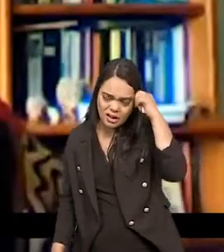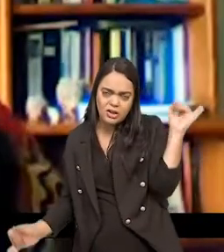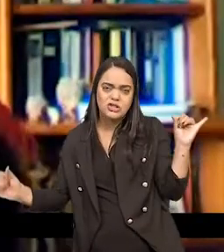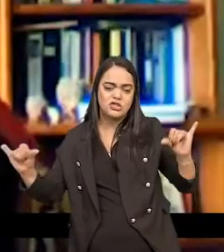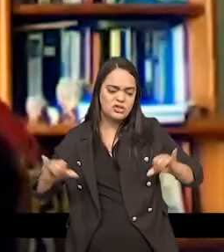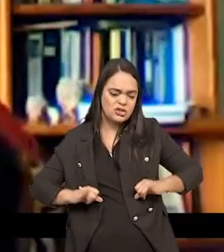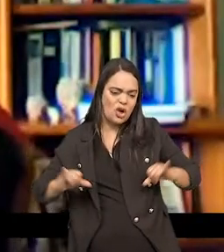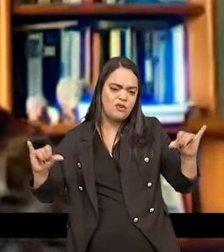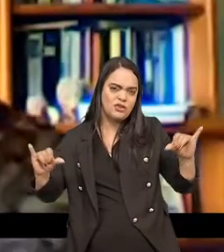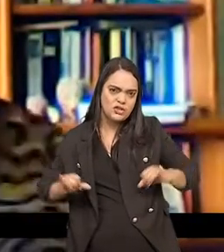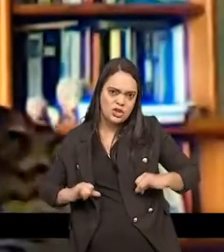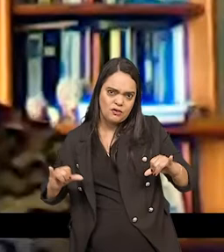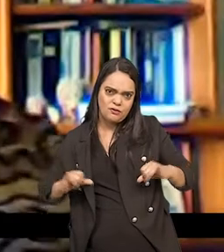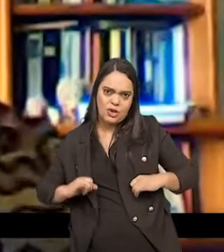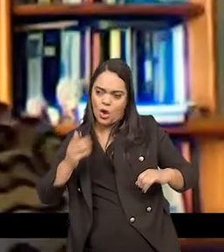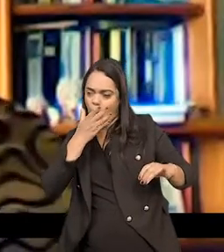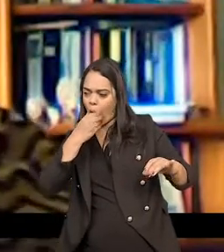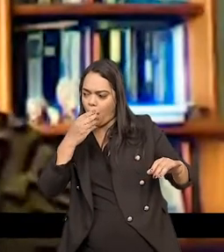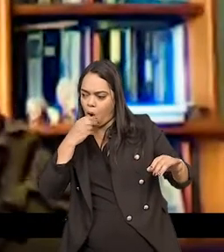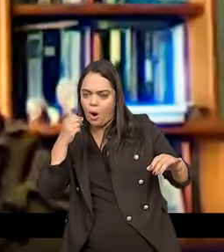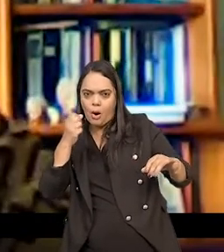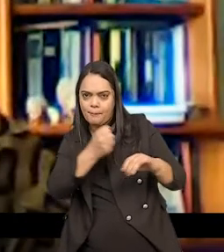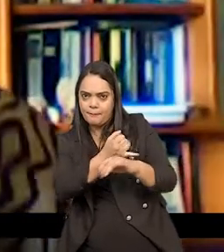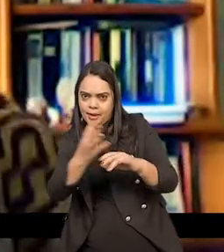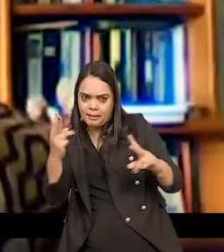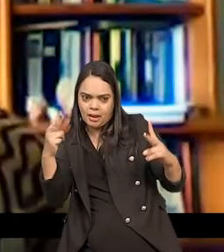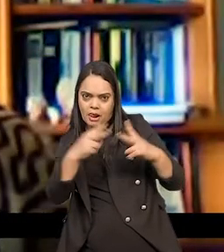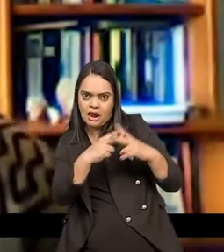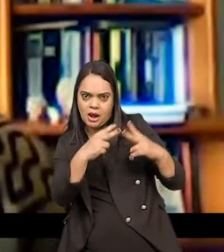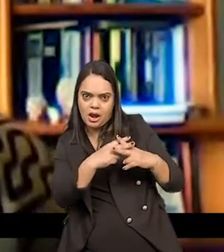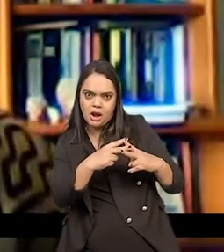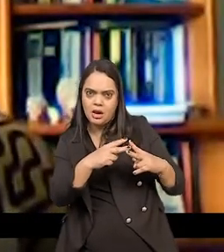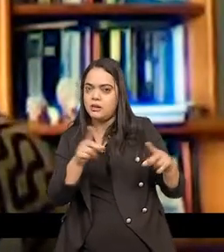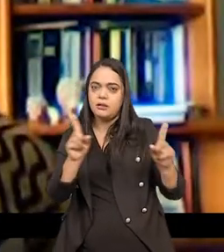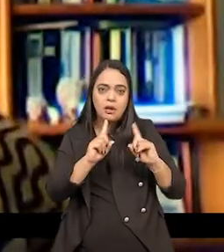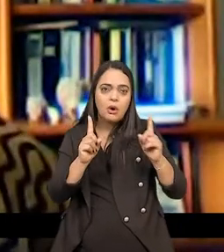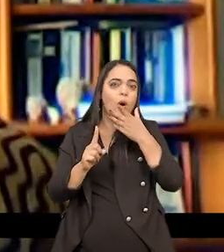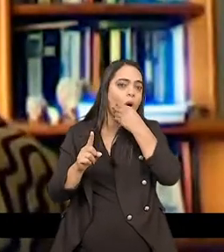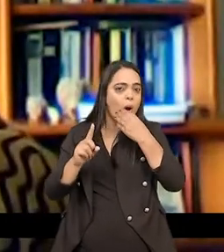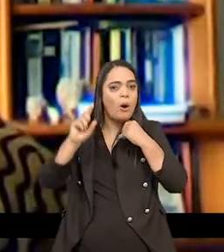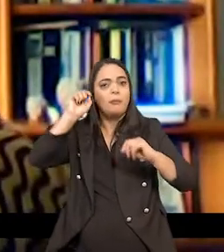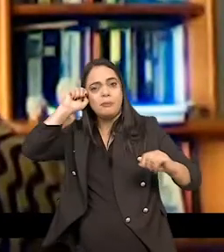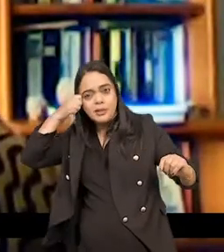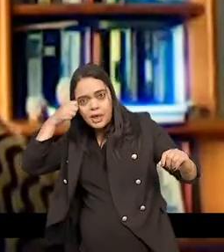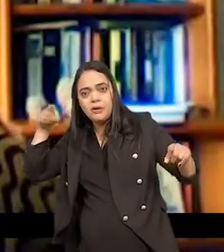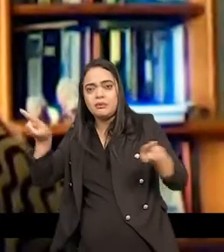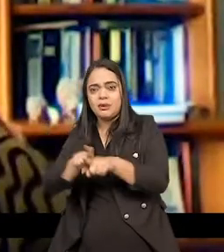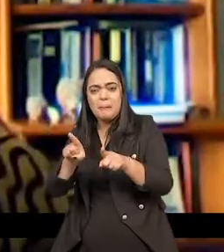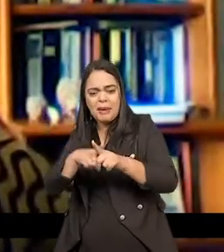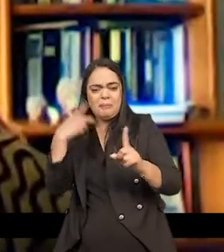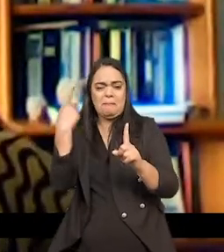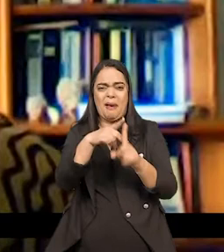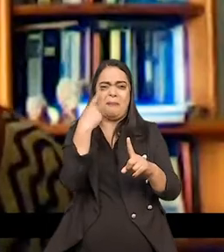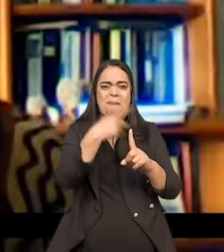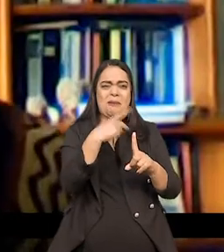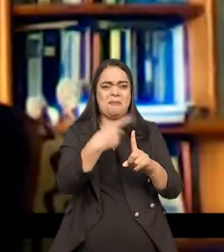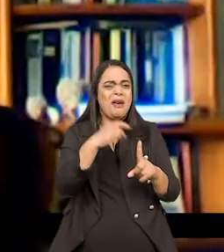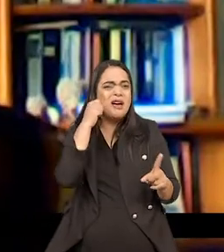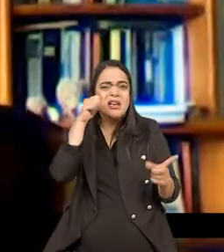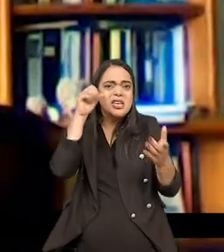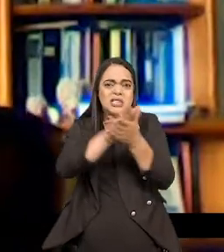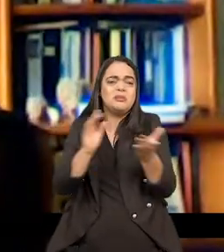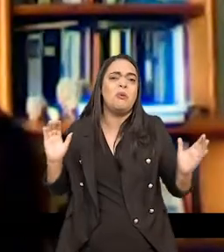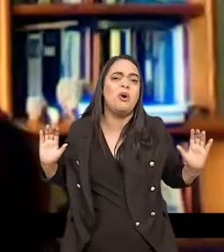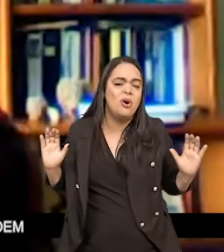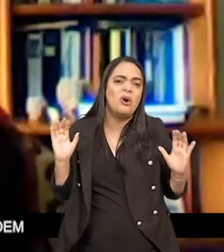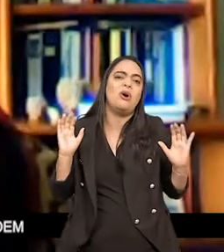violência dos brancos, elas sofrem violência também dos negros, também dos seus maridos negros, na violência doméstica. Então,